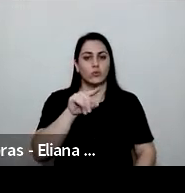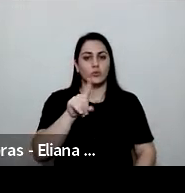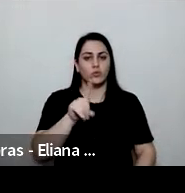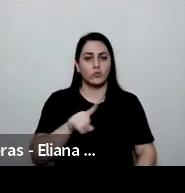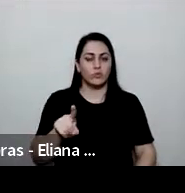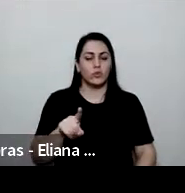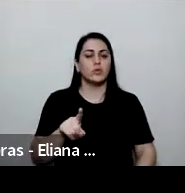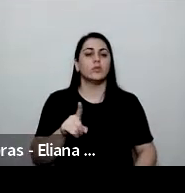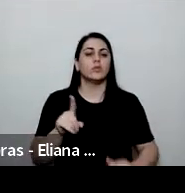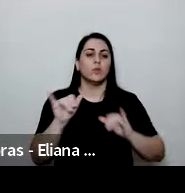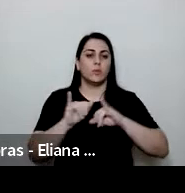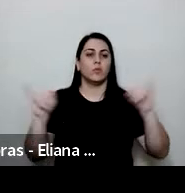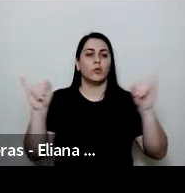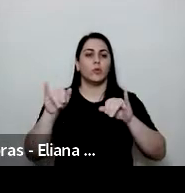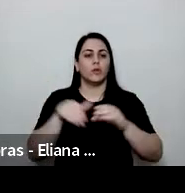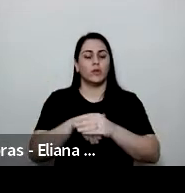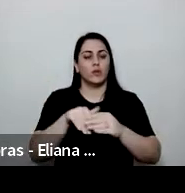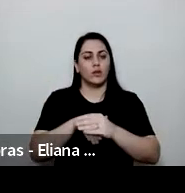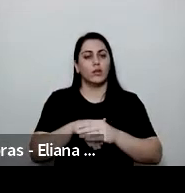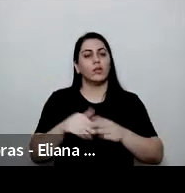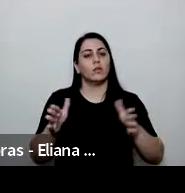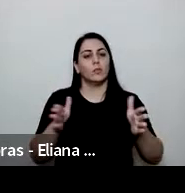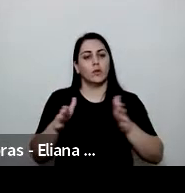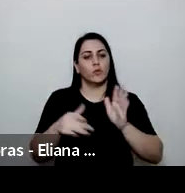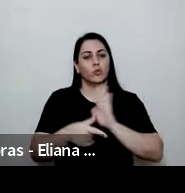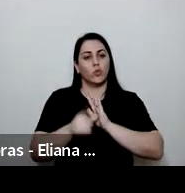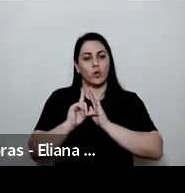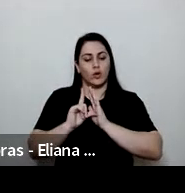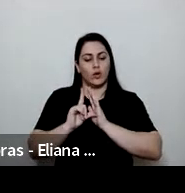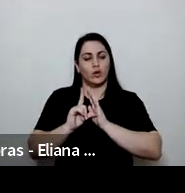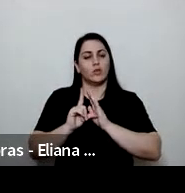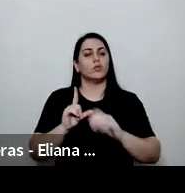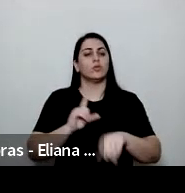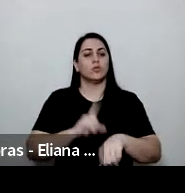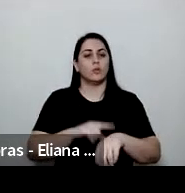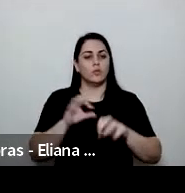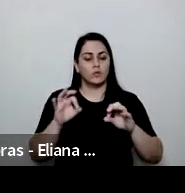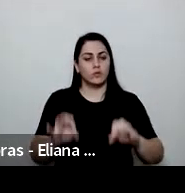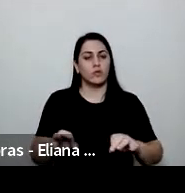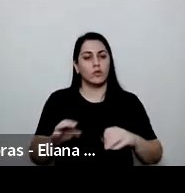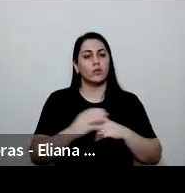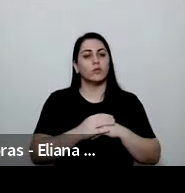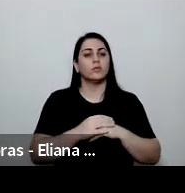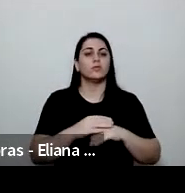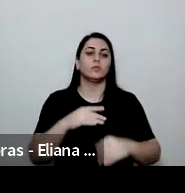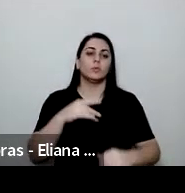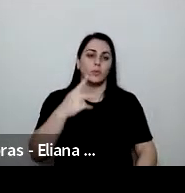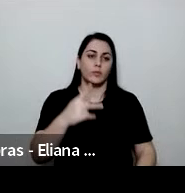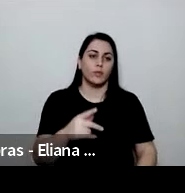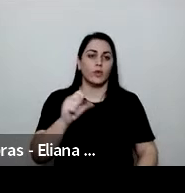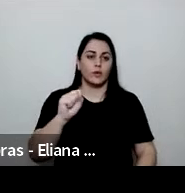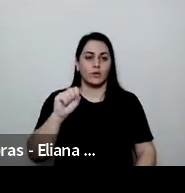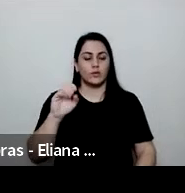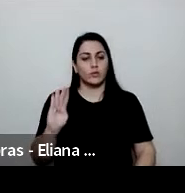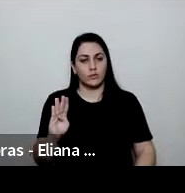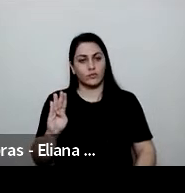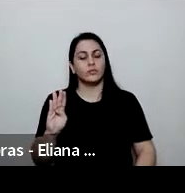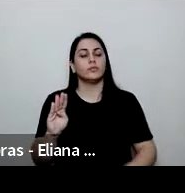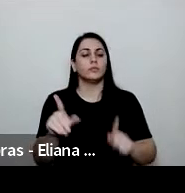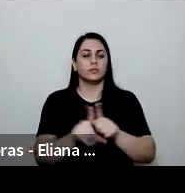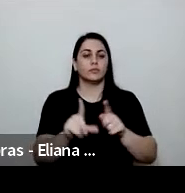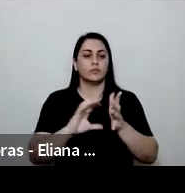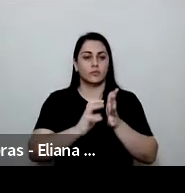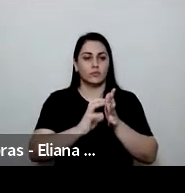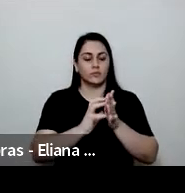propaganda política propaganda eleitoral extemporânea participar da representam diretório Estadual do partido socialista brasileiro PSB